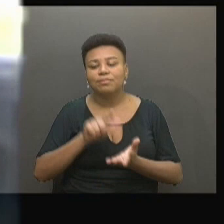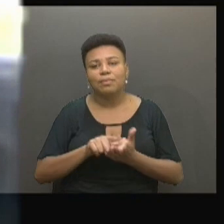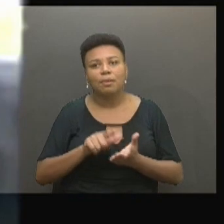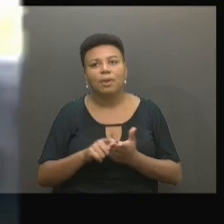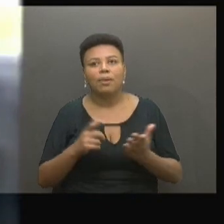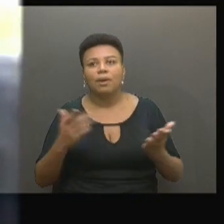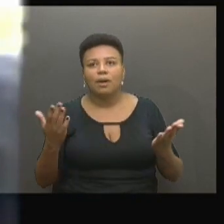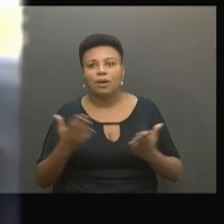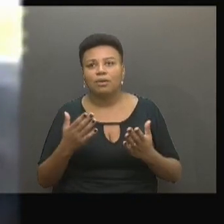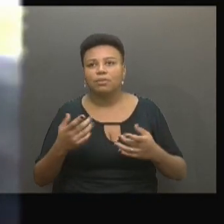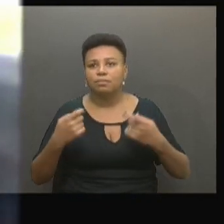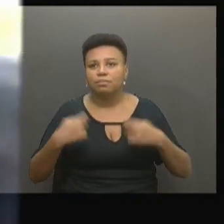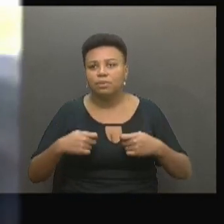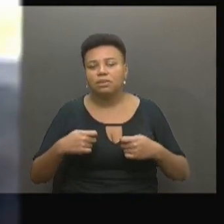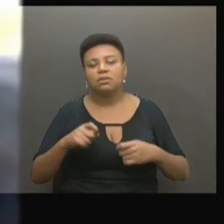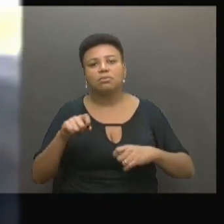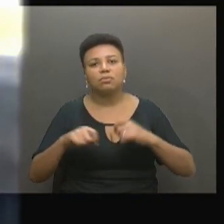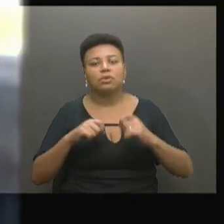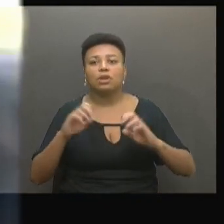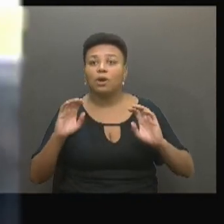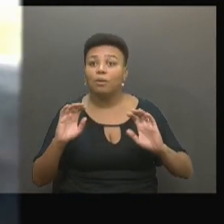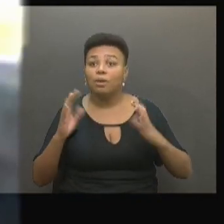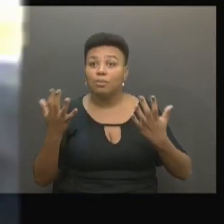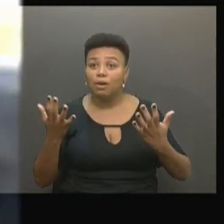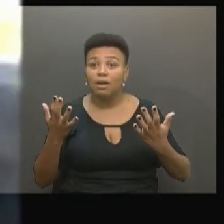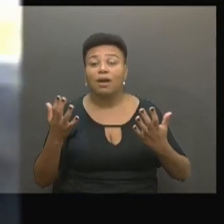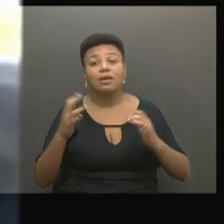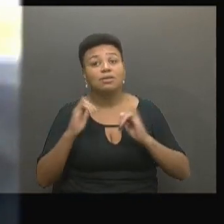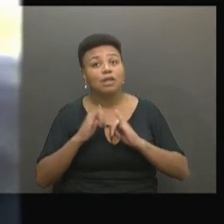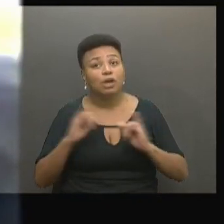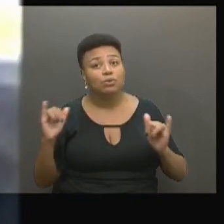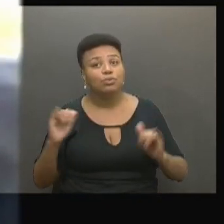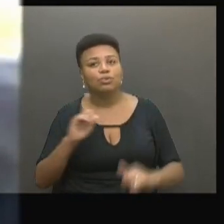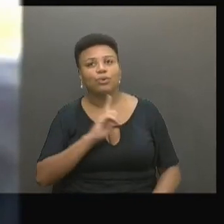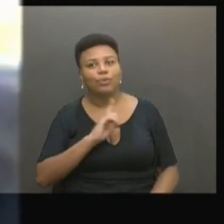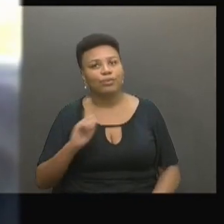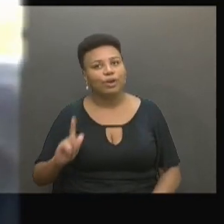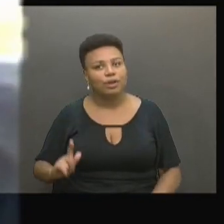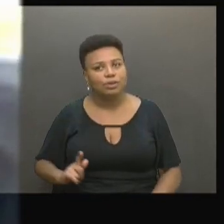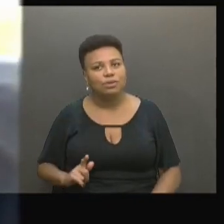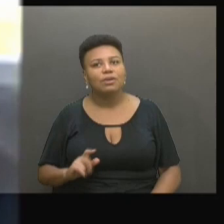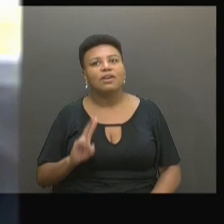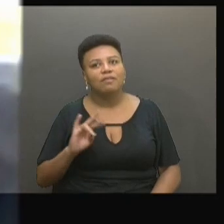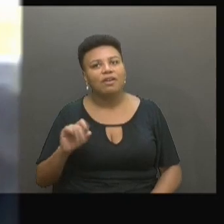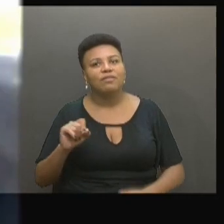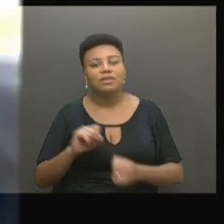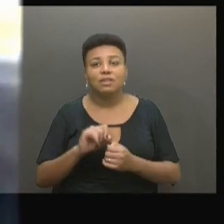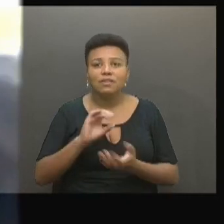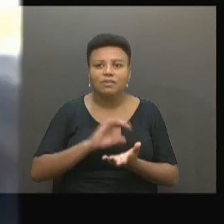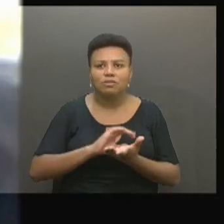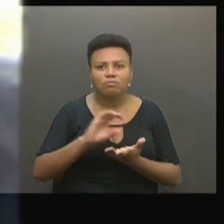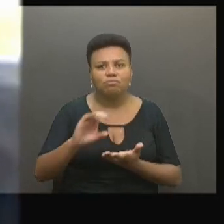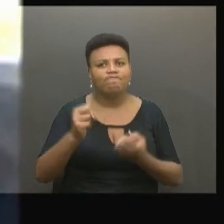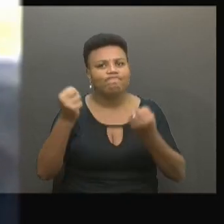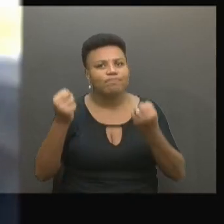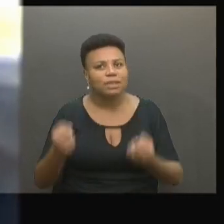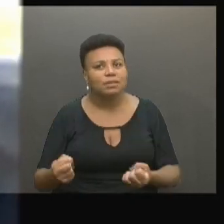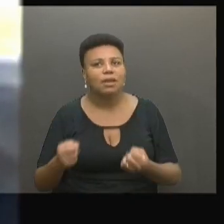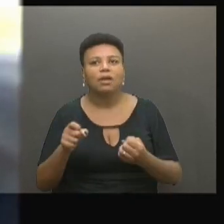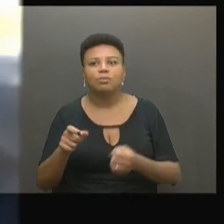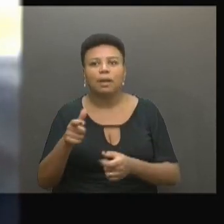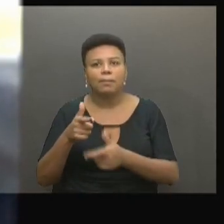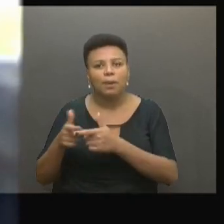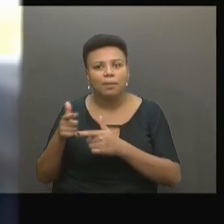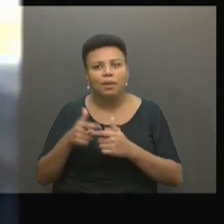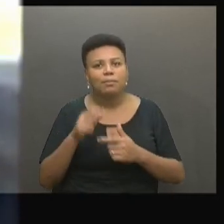agora precisamos de certa forma comemorar que esse anúncio por parte do governo será feito no investimento maciço naquelas